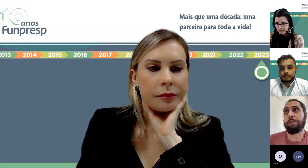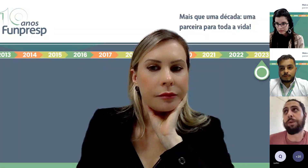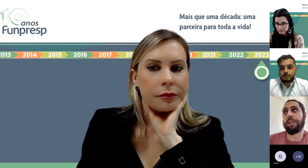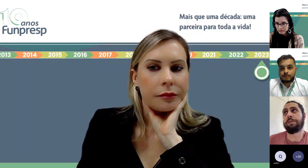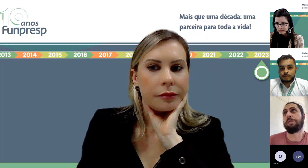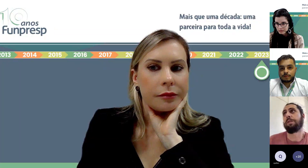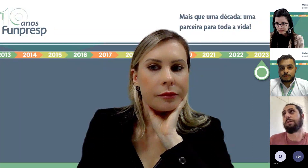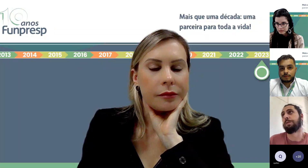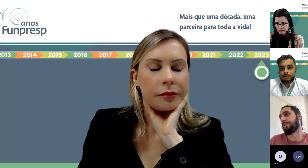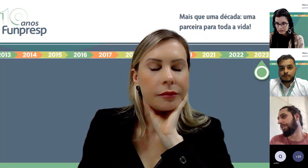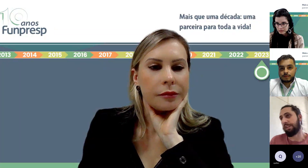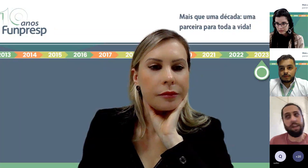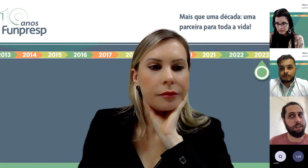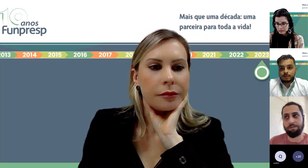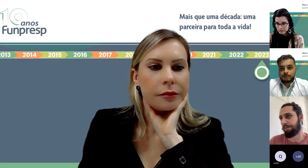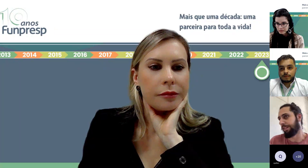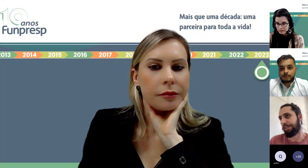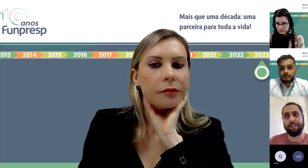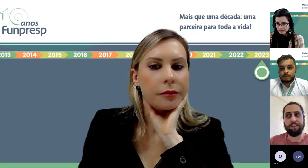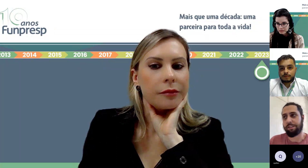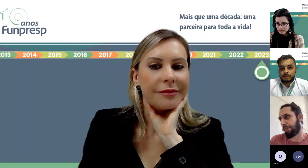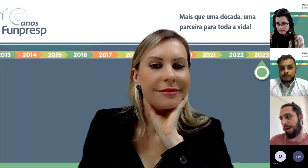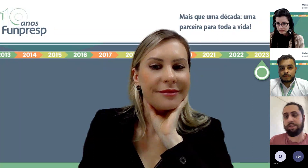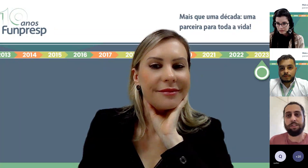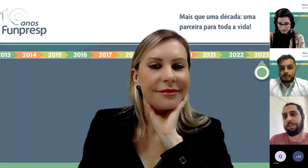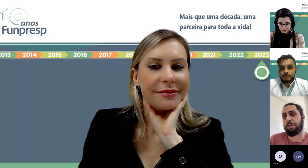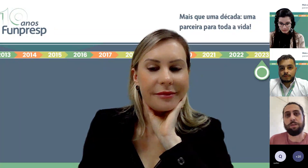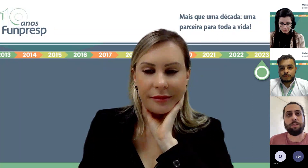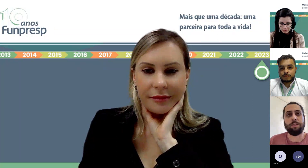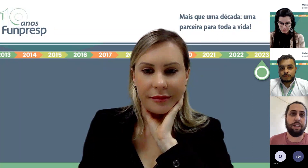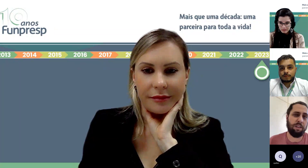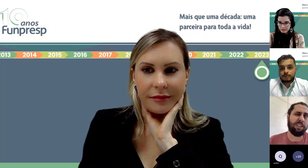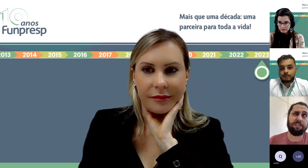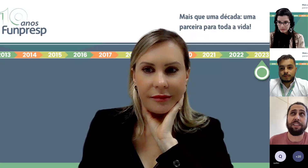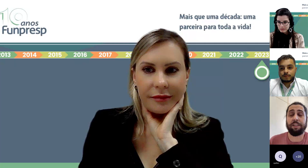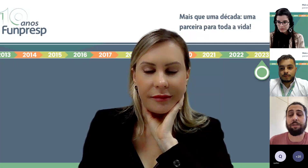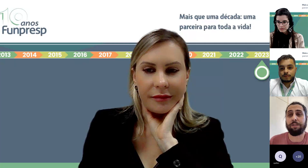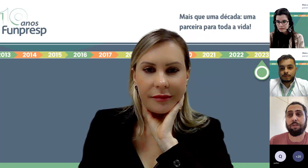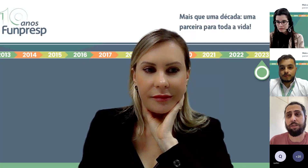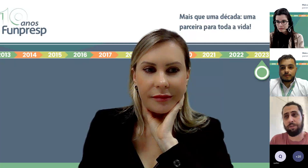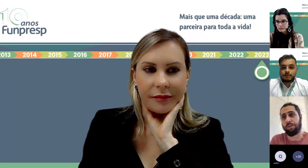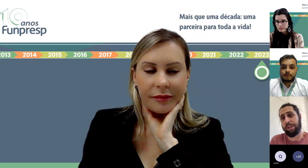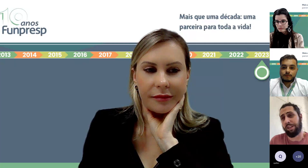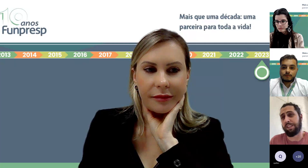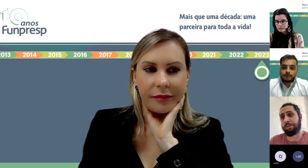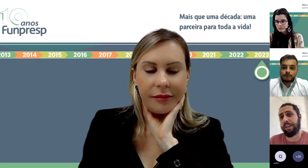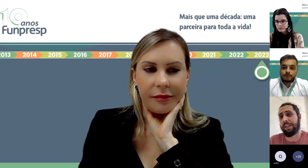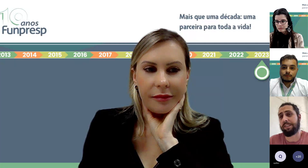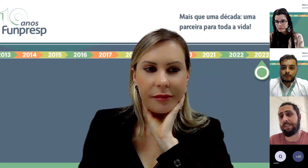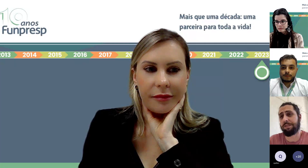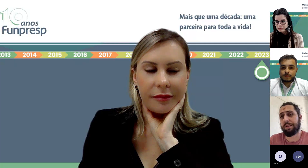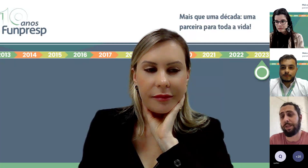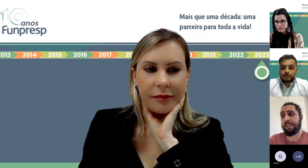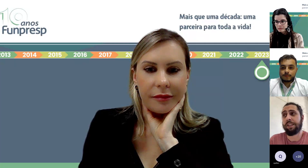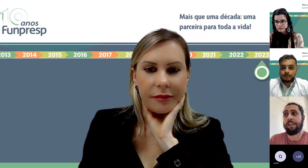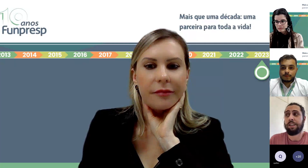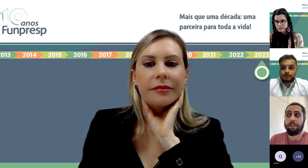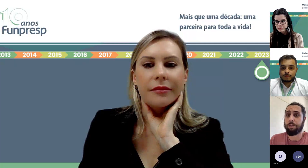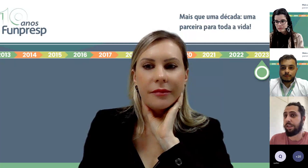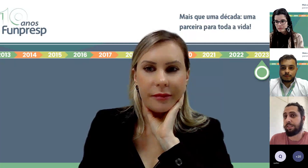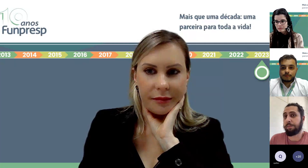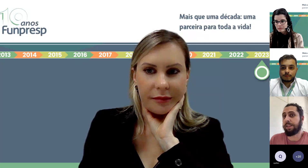seguir contribuindo ou se não, enfim, quais os descontos que terão. Acho que vai ter algum desconto, eu estou no regime regressivo